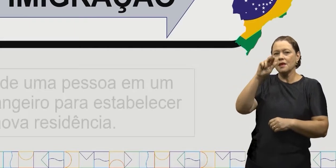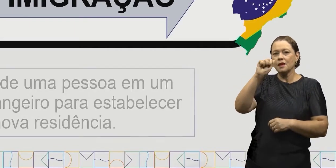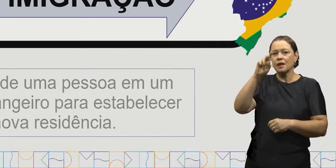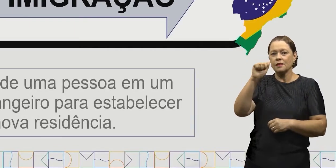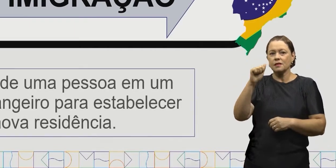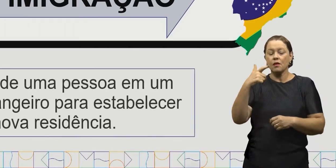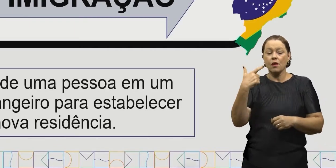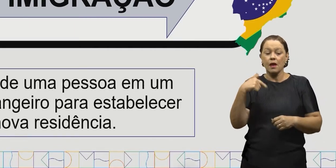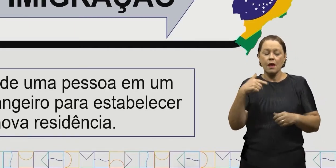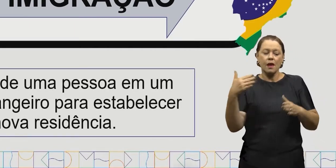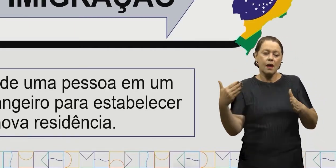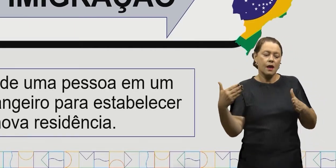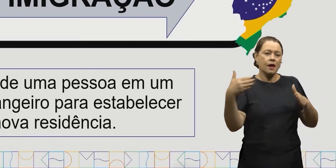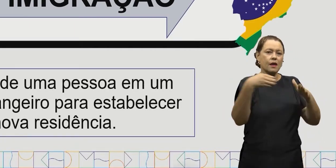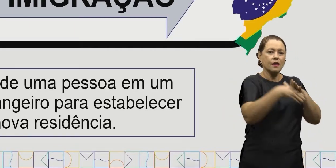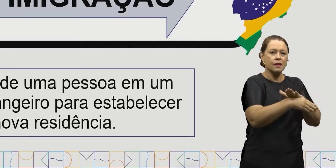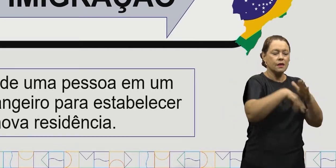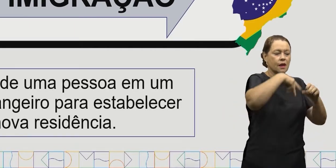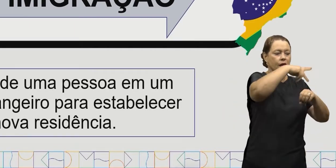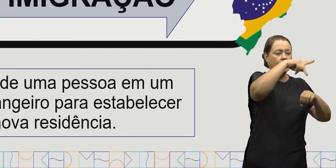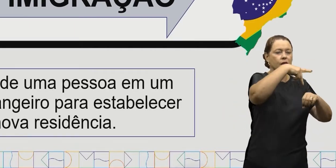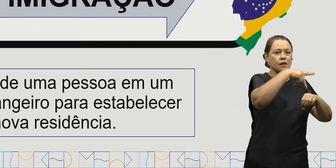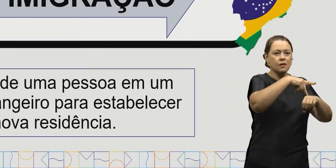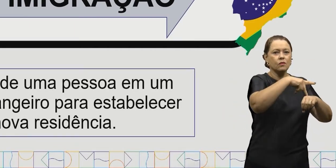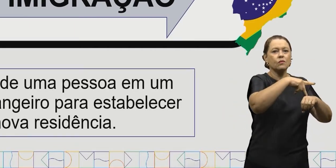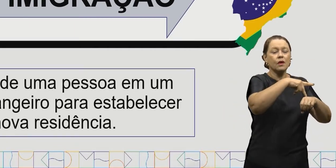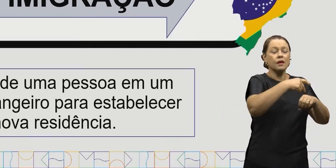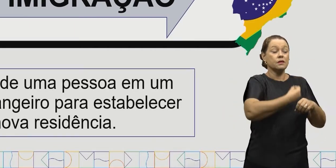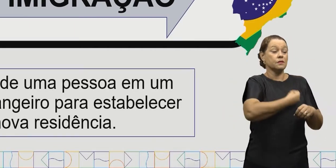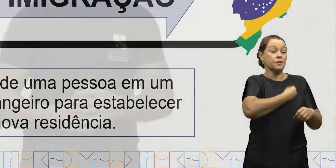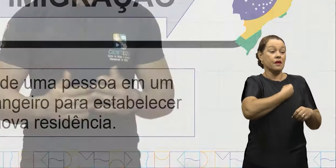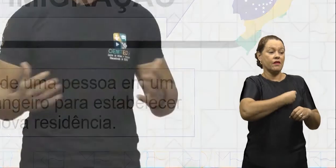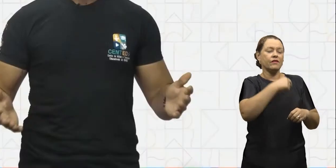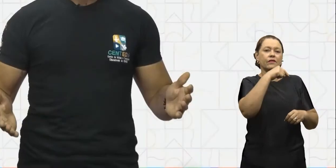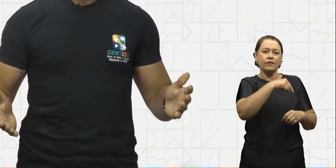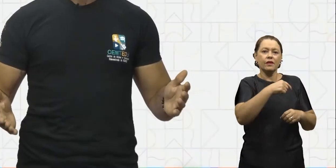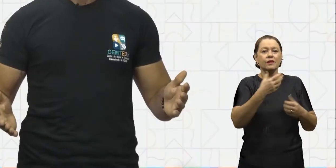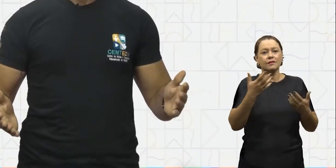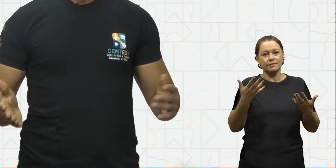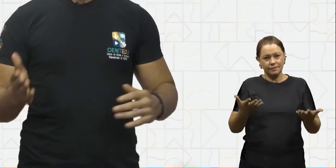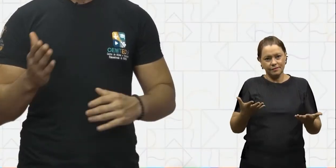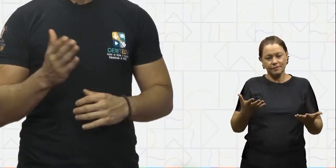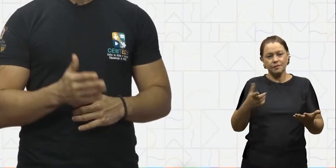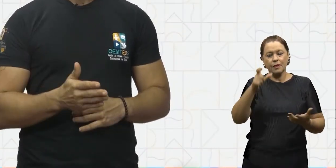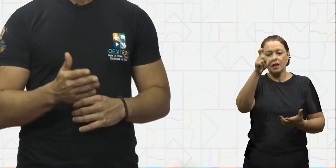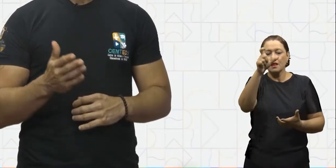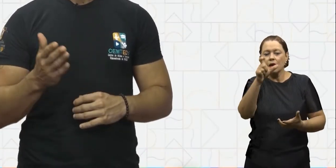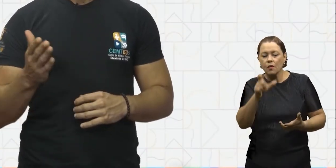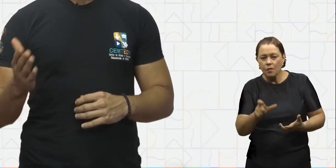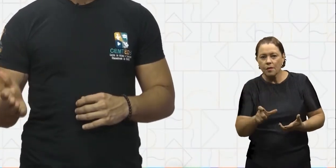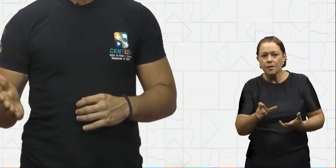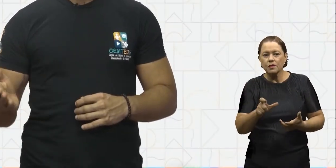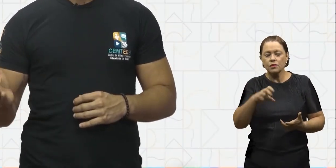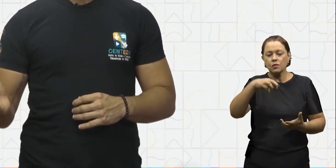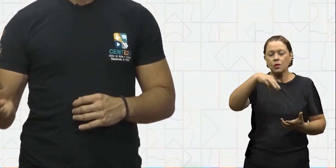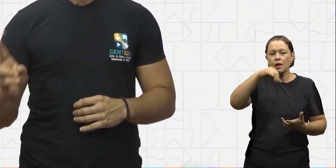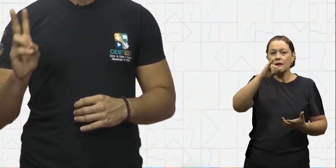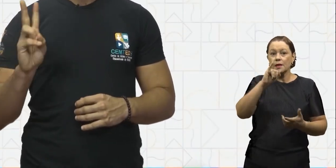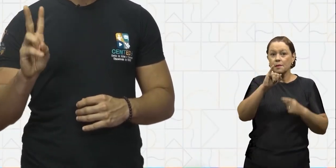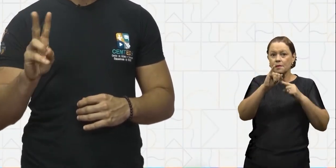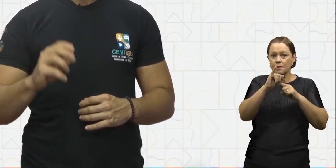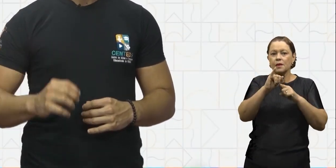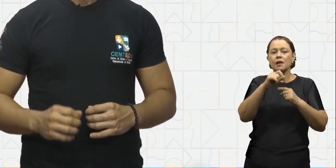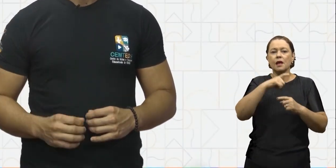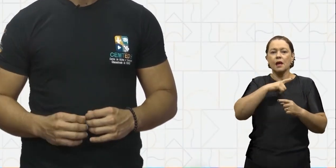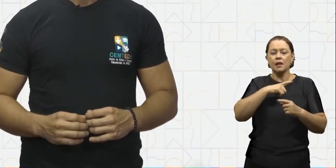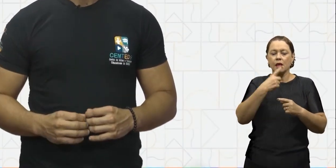uma pessoa em um país estrangeiro para estabelecer uma nova residência. Ou seja, uma pessoa que migra, ela passa